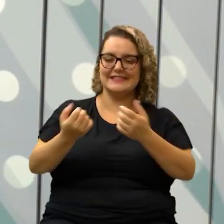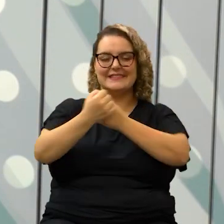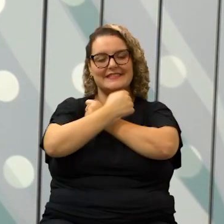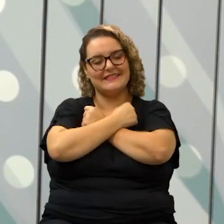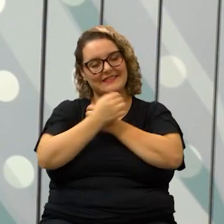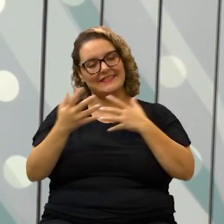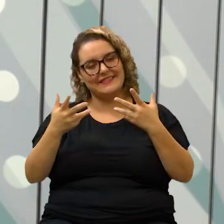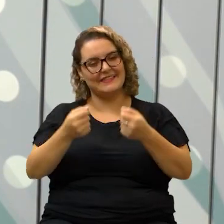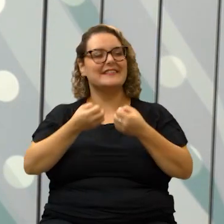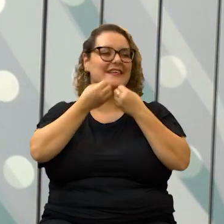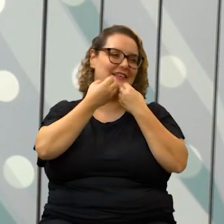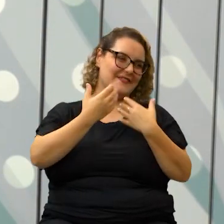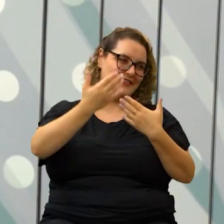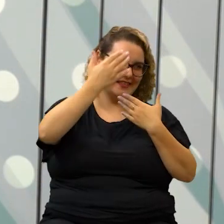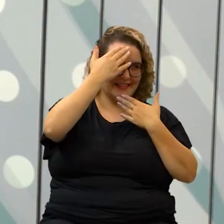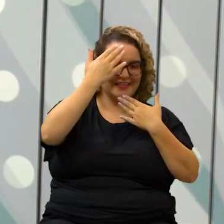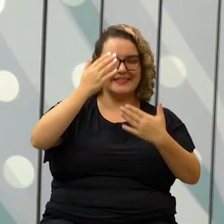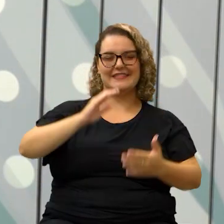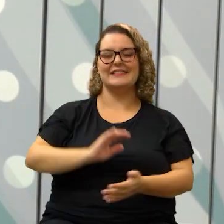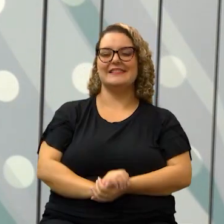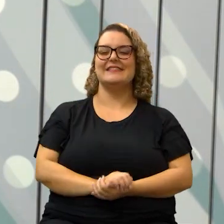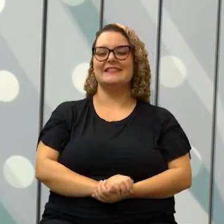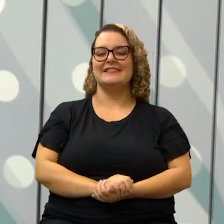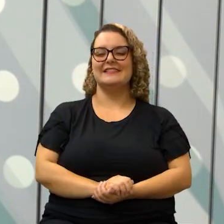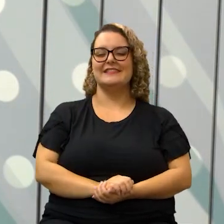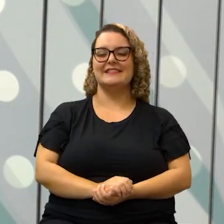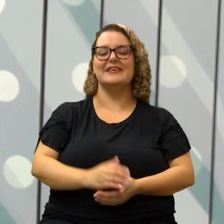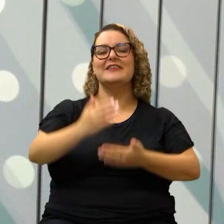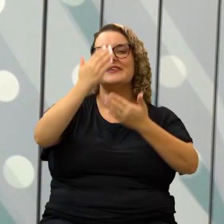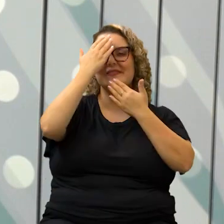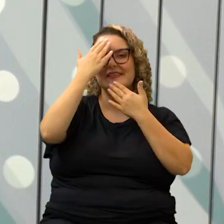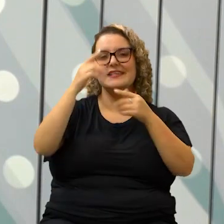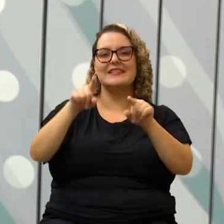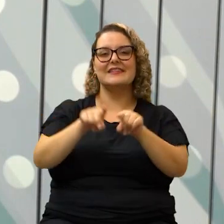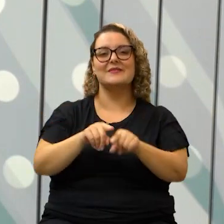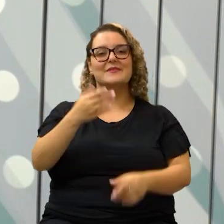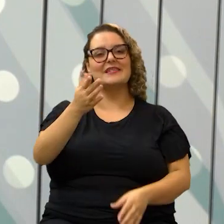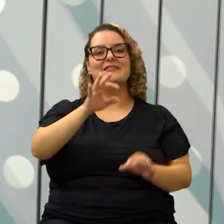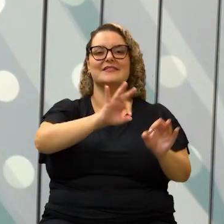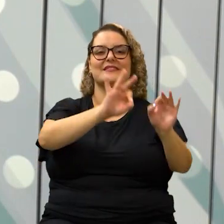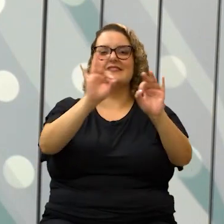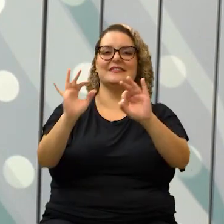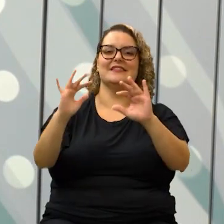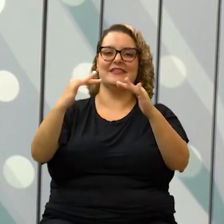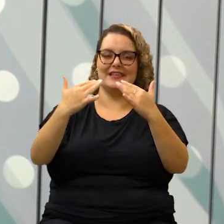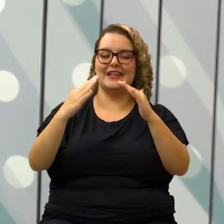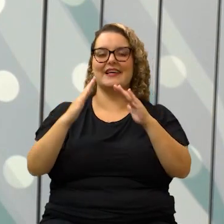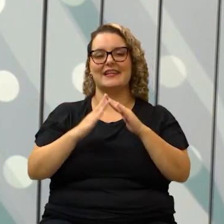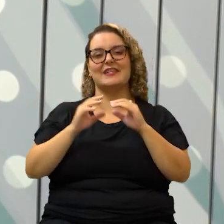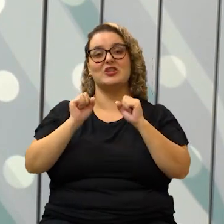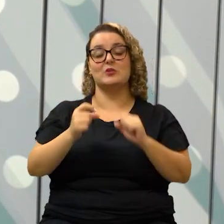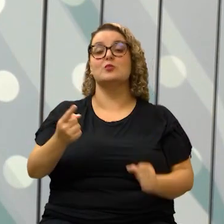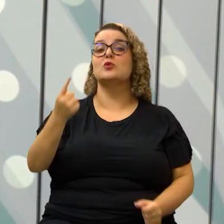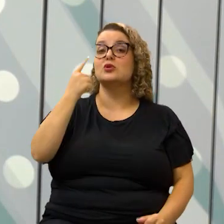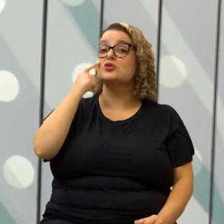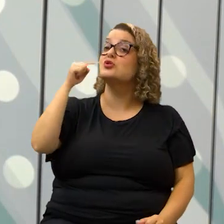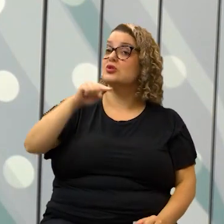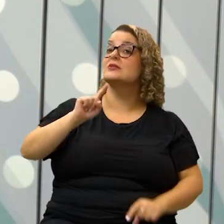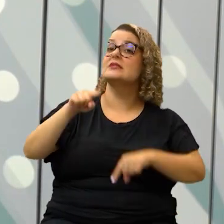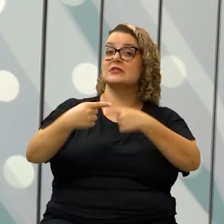pode conferir esse e outros quadros da nossa programação no YouTube da TV Câmara Campinas e não se esqueça de nos